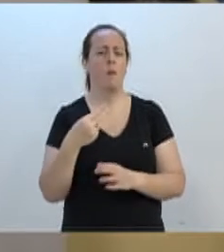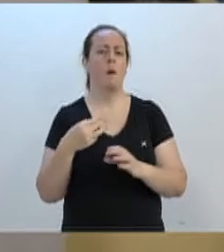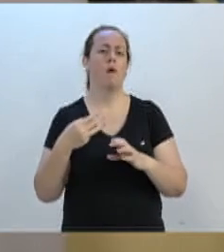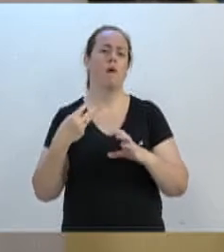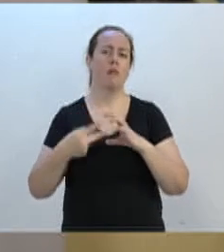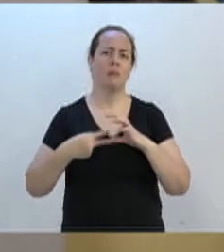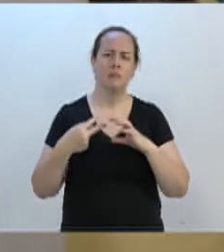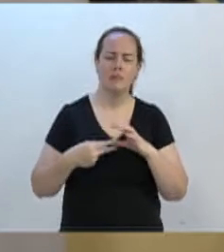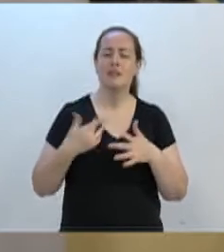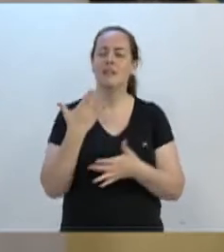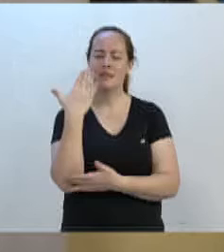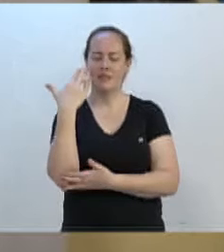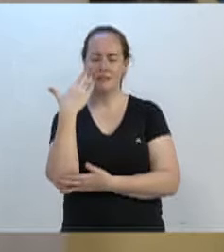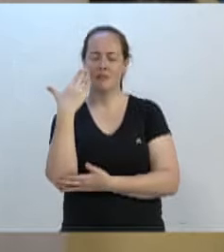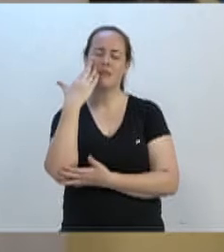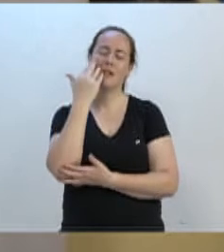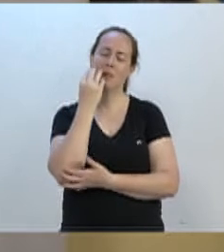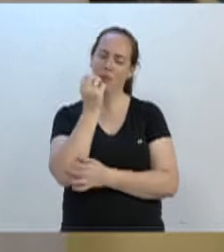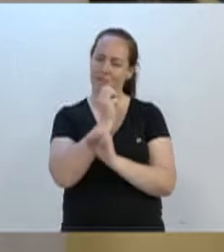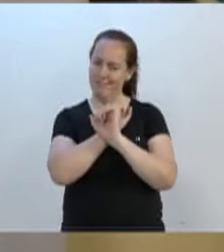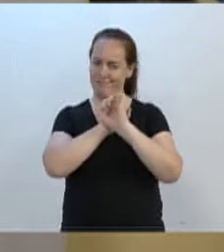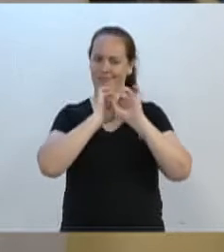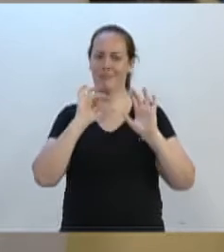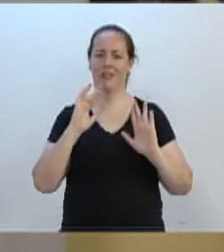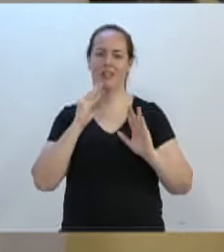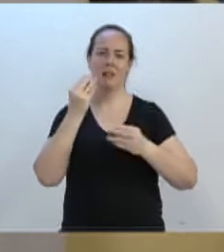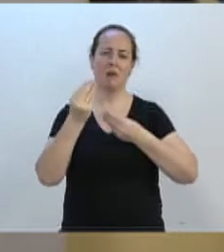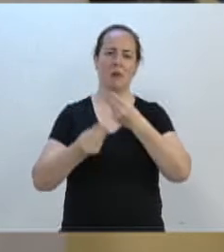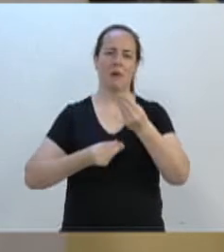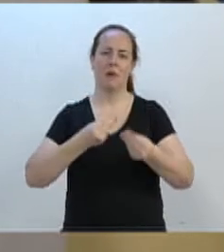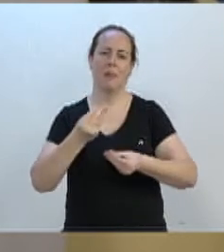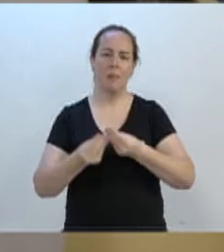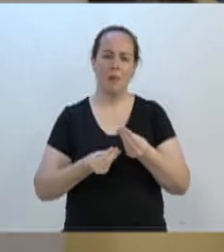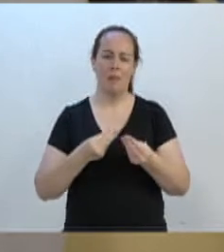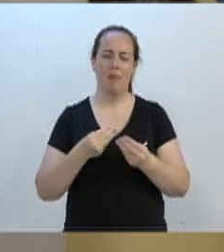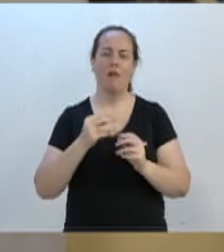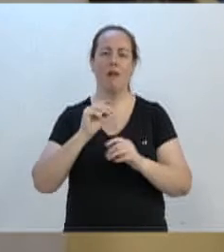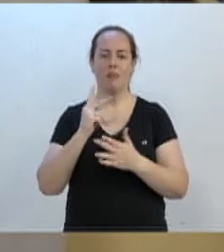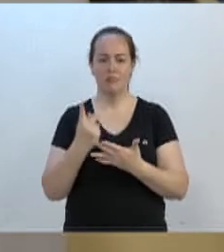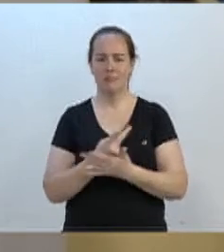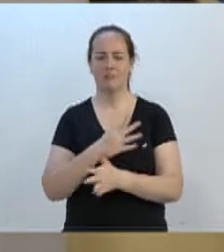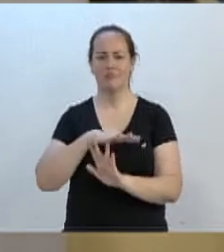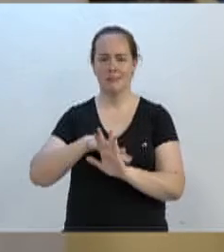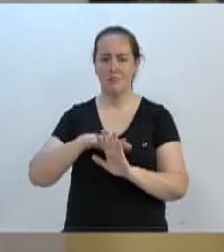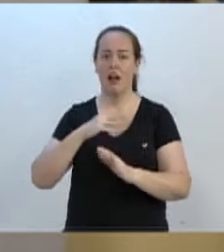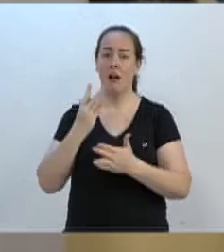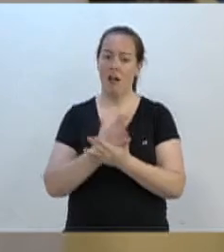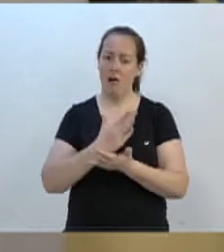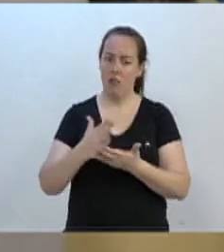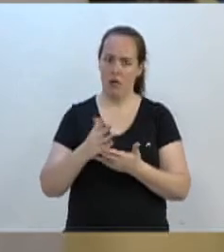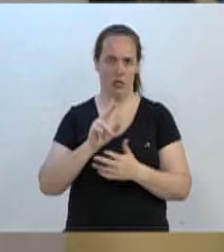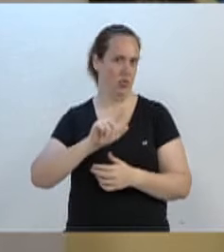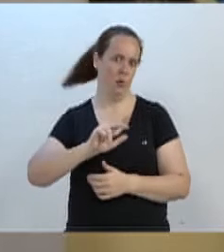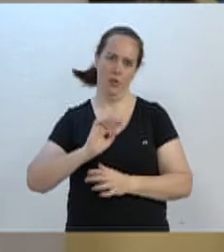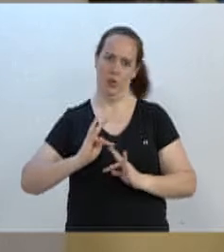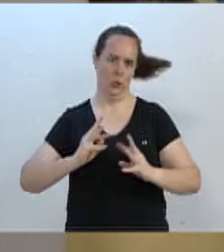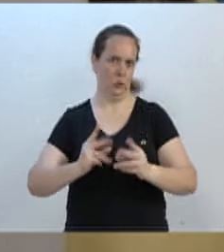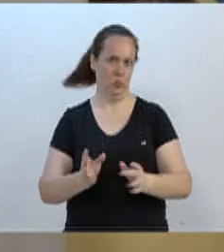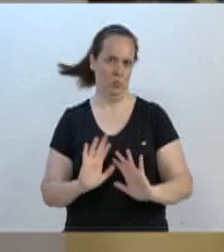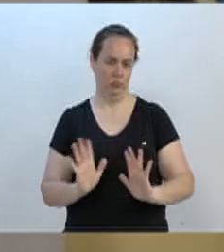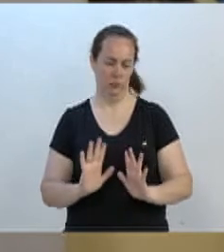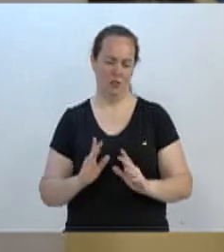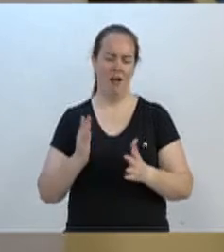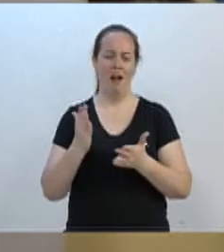municipal, sabe muito bem como funcionam, né, alguns, não são todos,